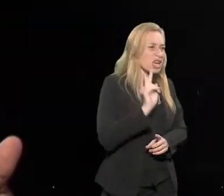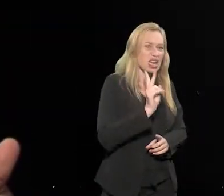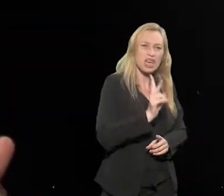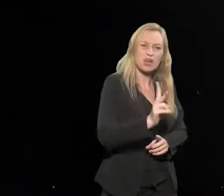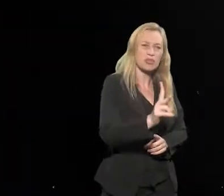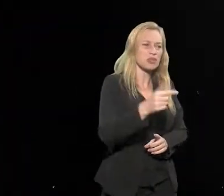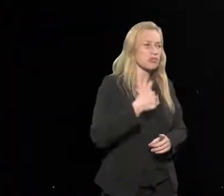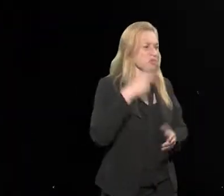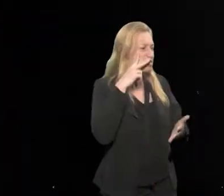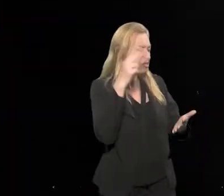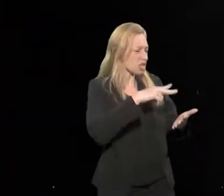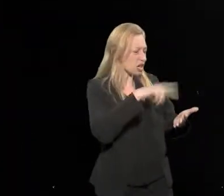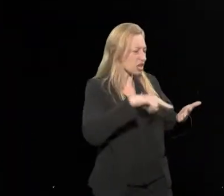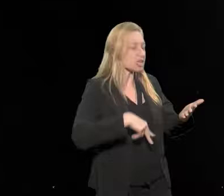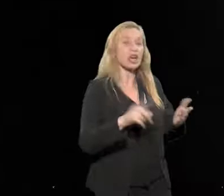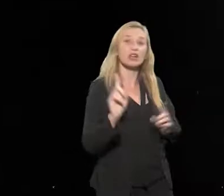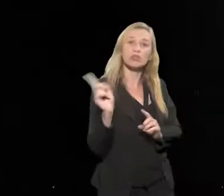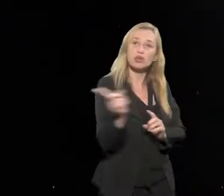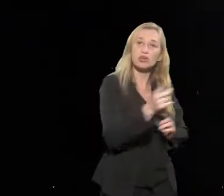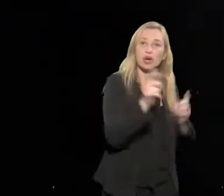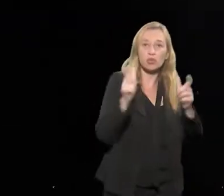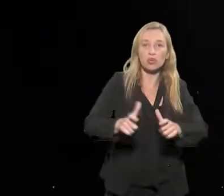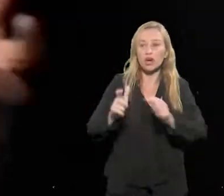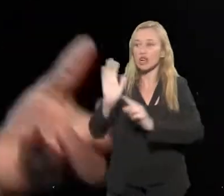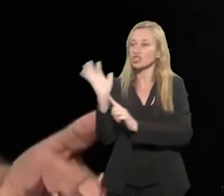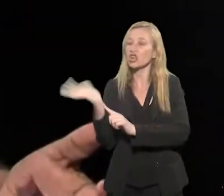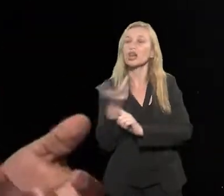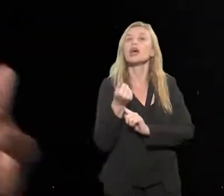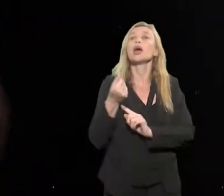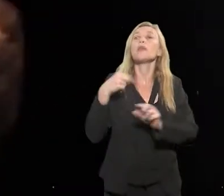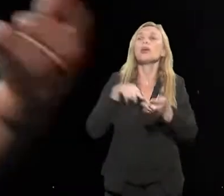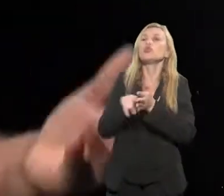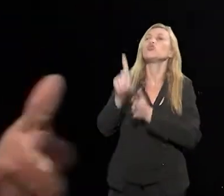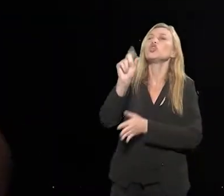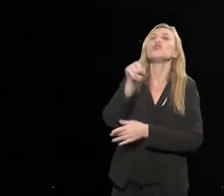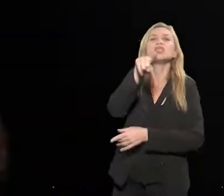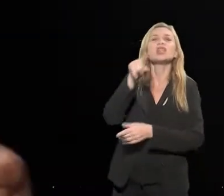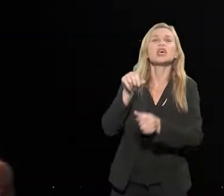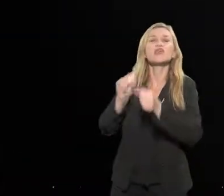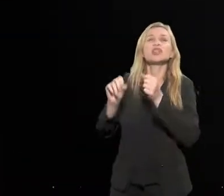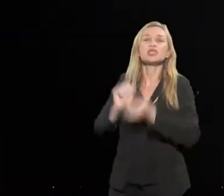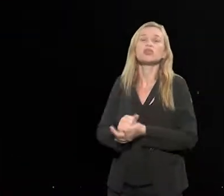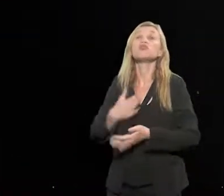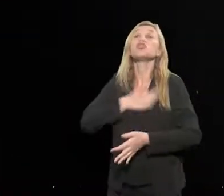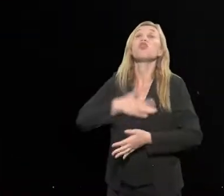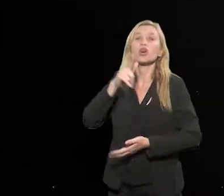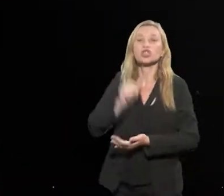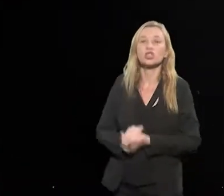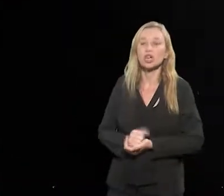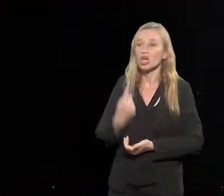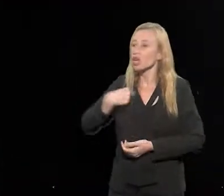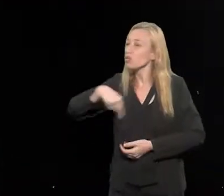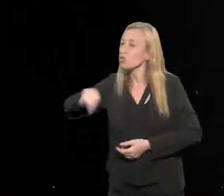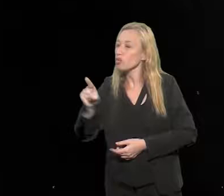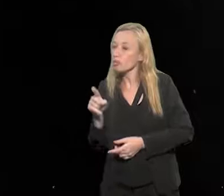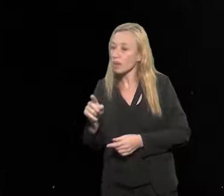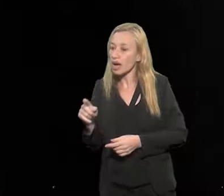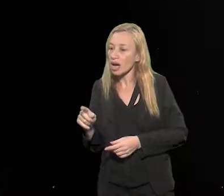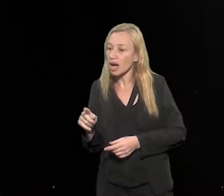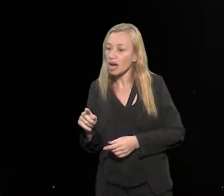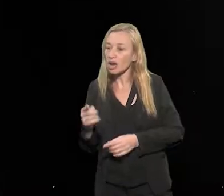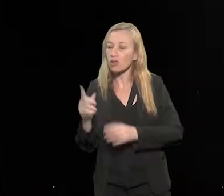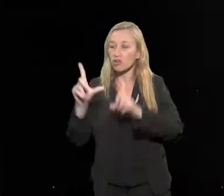me levou, então, primeiro para o departamento de artes. Perguntou, o que você quer fazer? O que você gosta de fazer? E eu fui para a disciplina